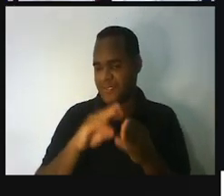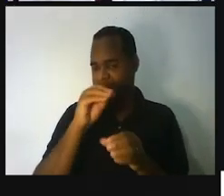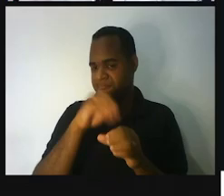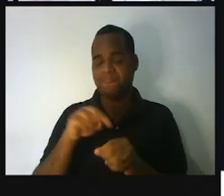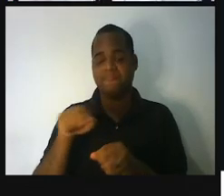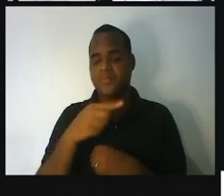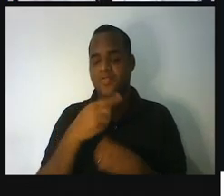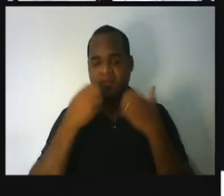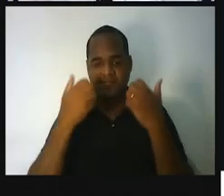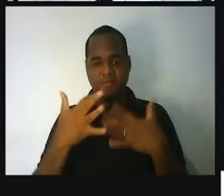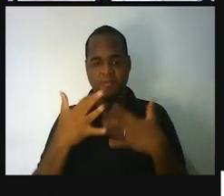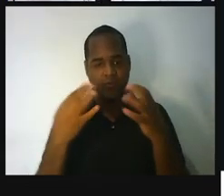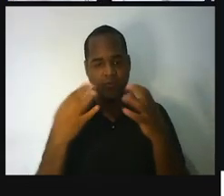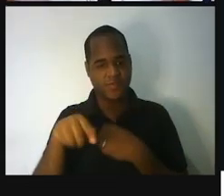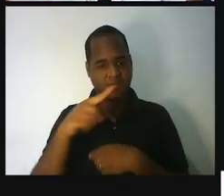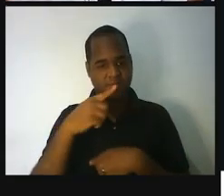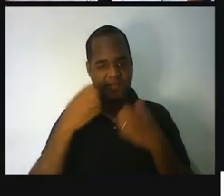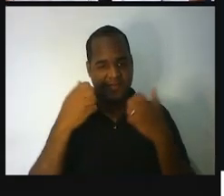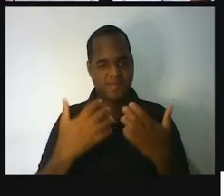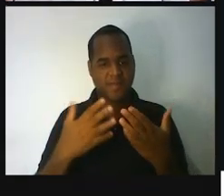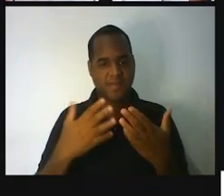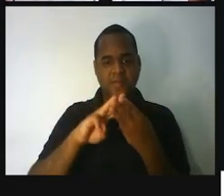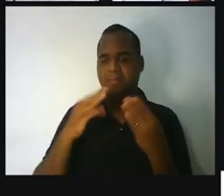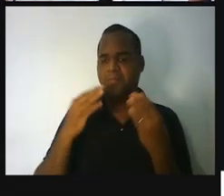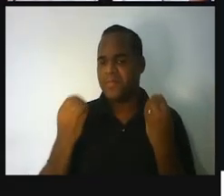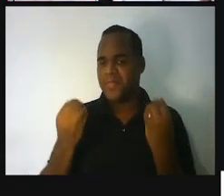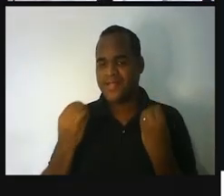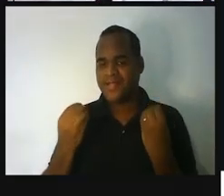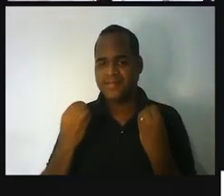aqui, matemática para quê?